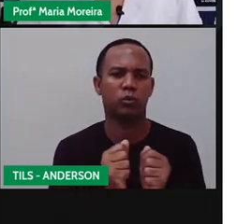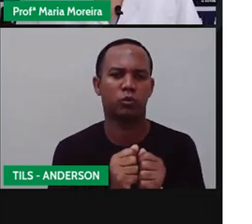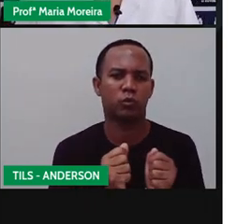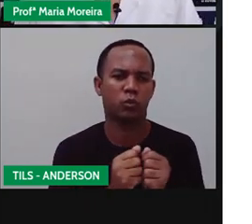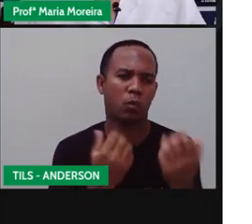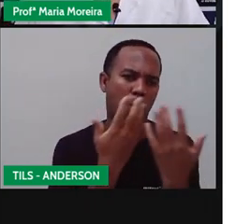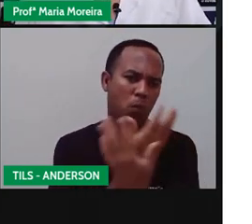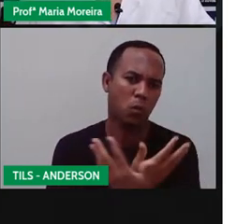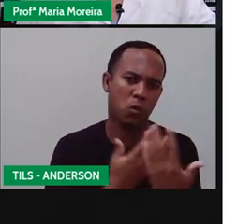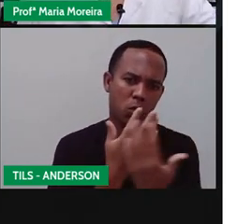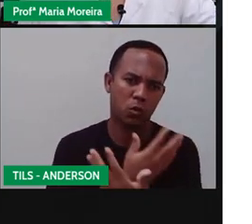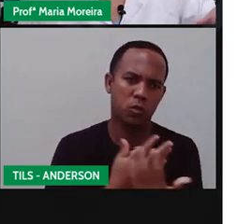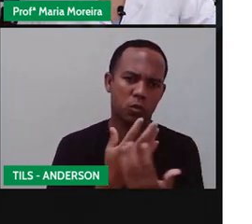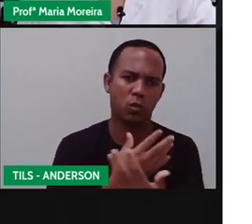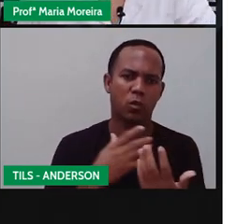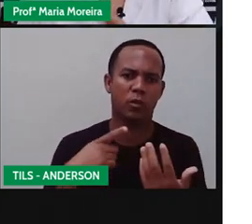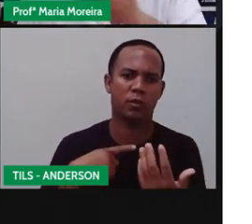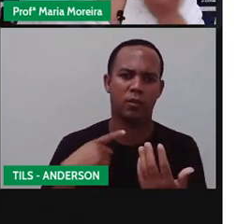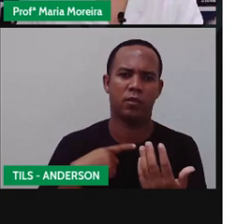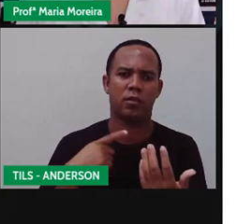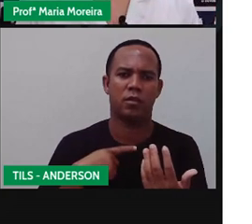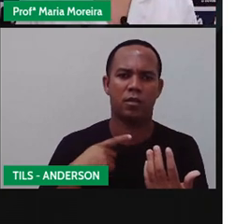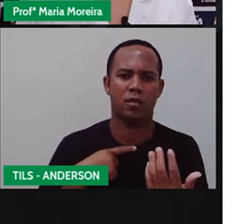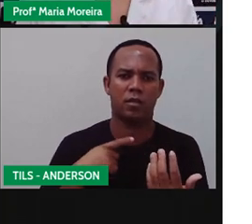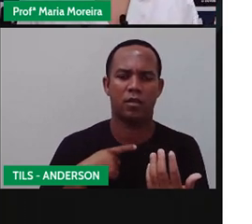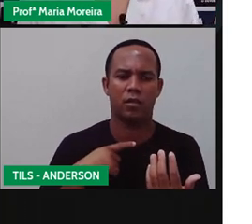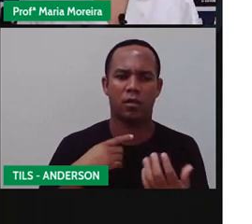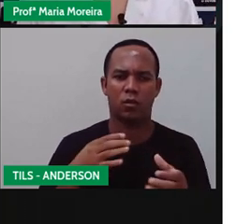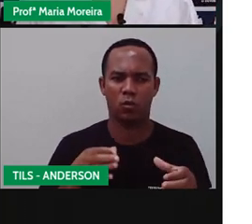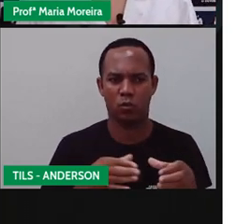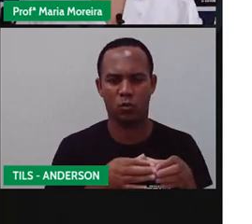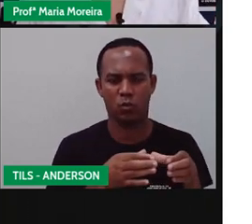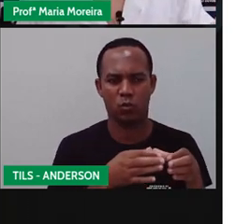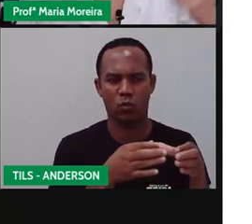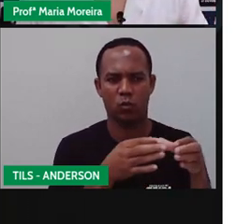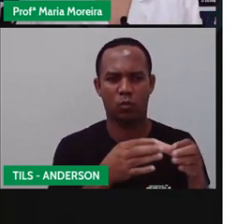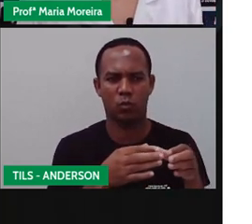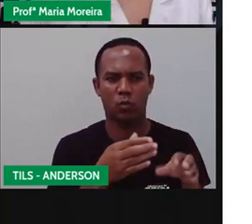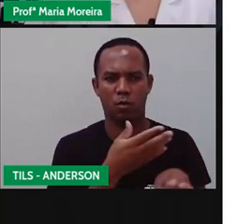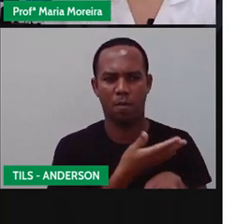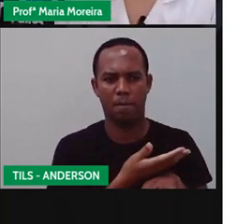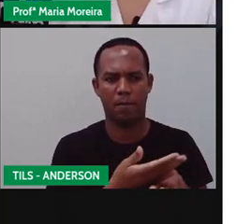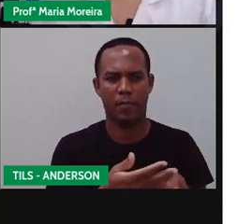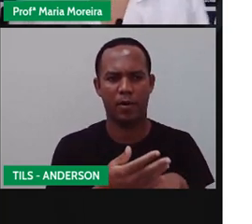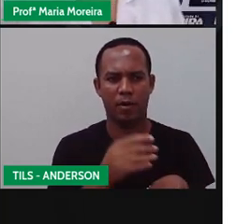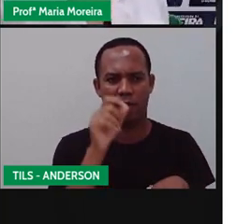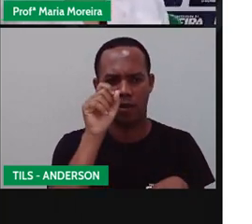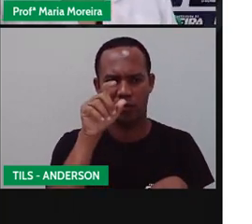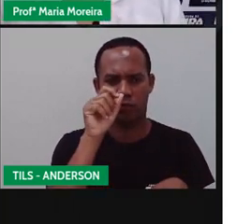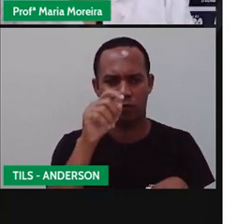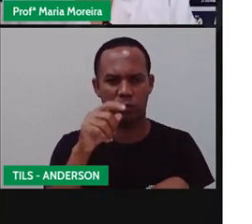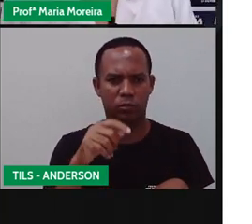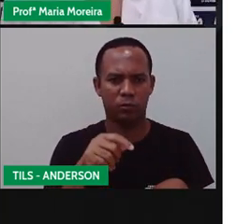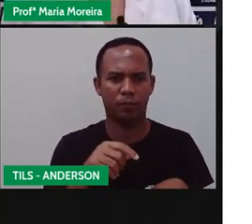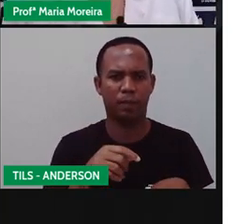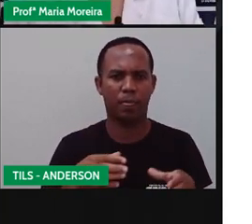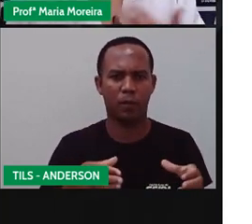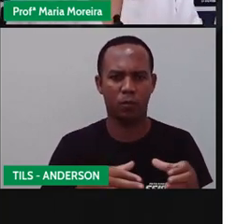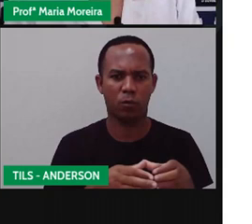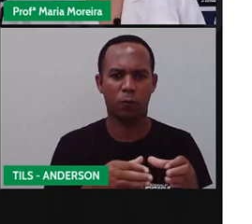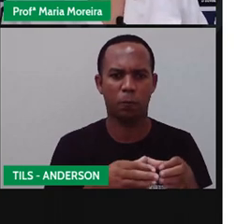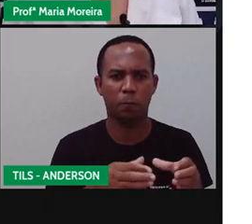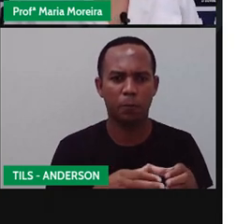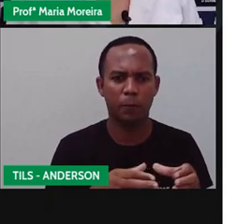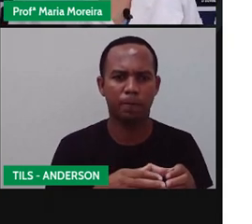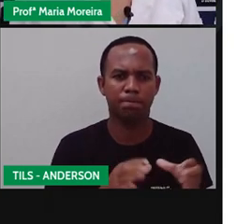Axé Baiano, esse tapete azul e branco, e que, na verdade, foi alavancado por Gilberto Gil, que